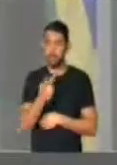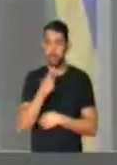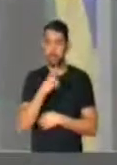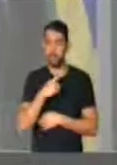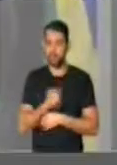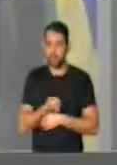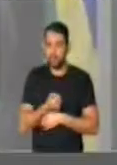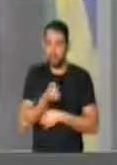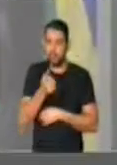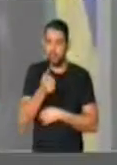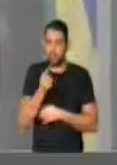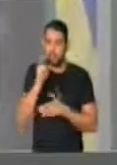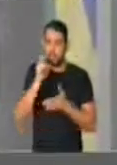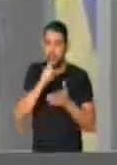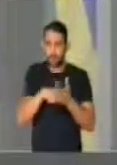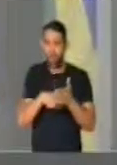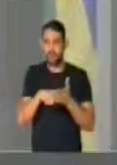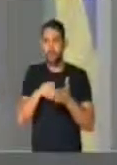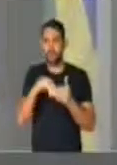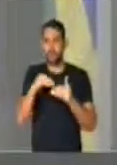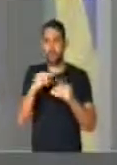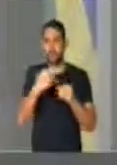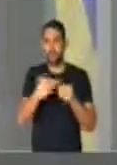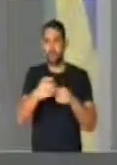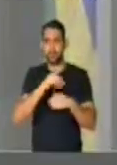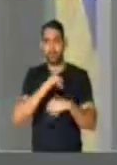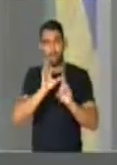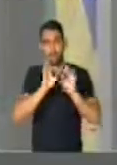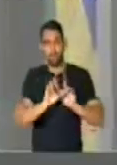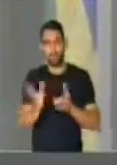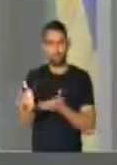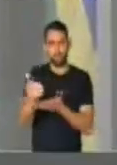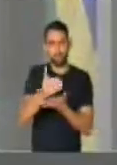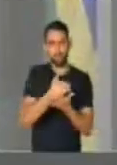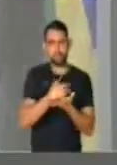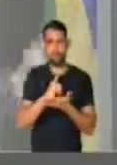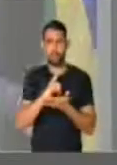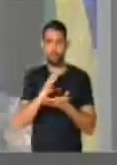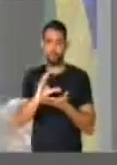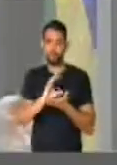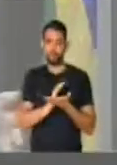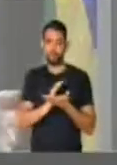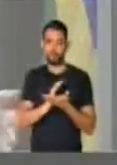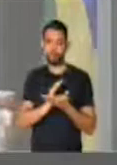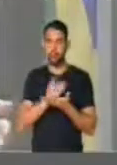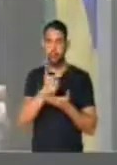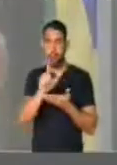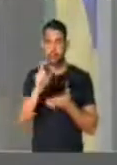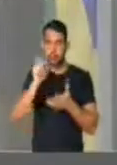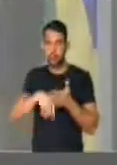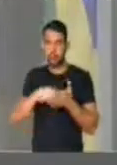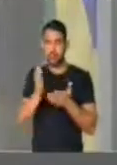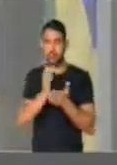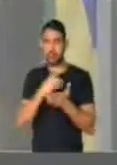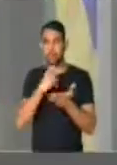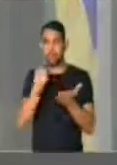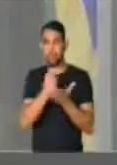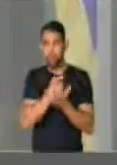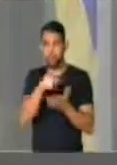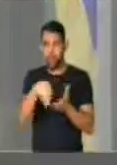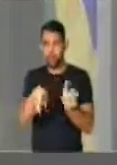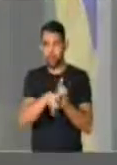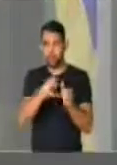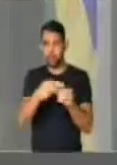dos poucos impostos que o município tem direito de recolher. A maioria dos outros impostos são pagos lá